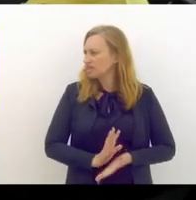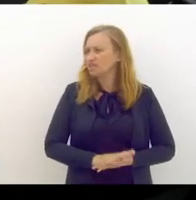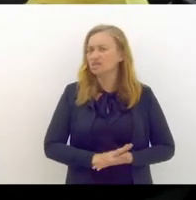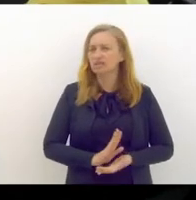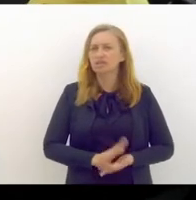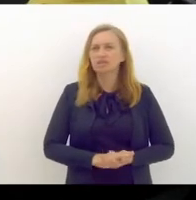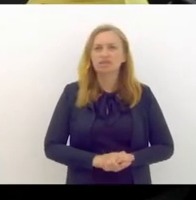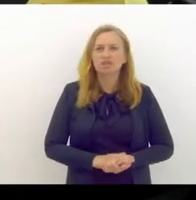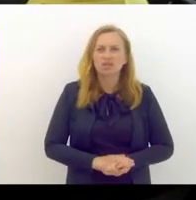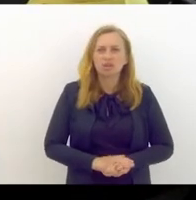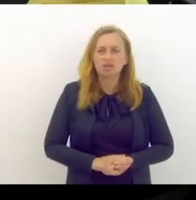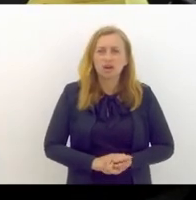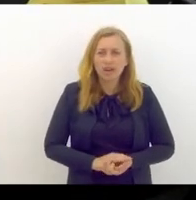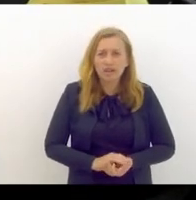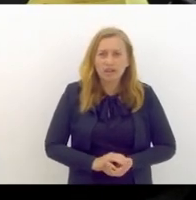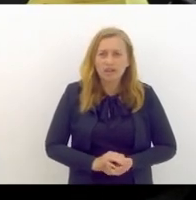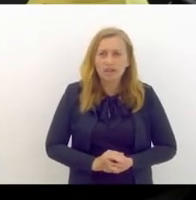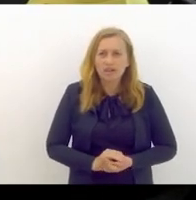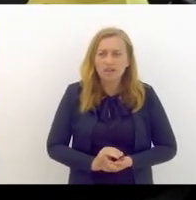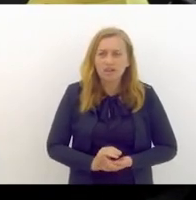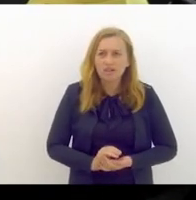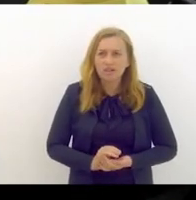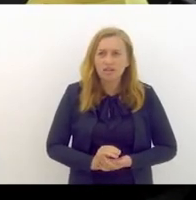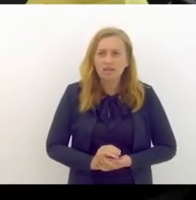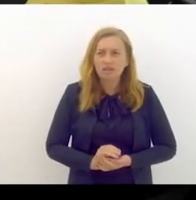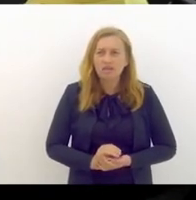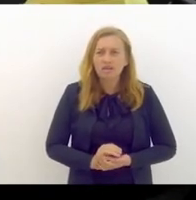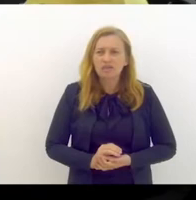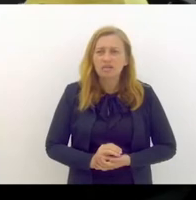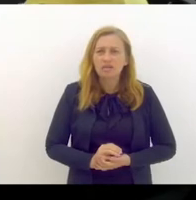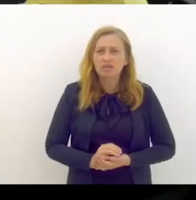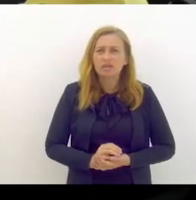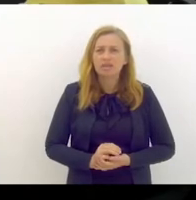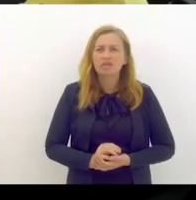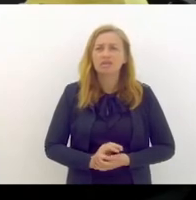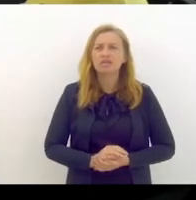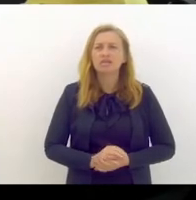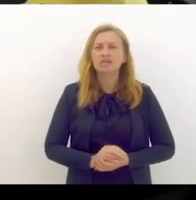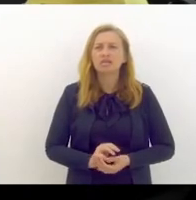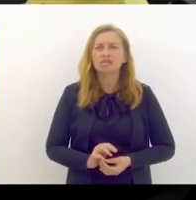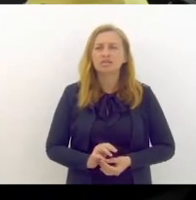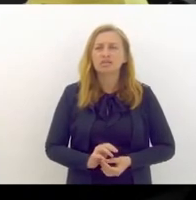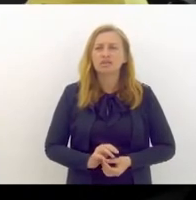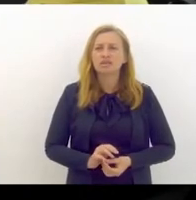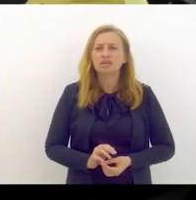Bom dia, vai anunciar quem é o próximo? Vou anunciar sim, a Isabelle de Lois, por favor.